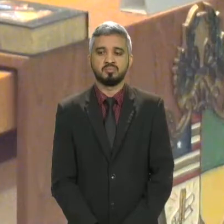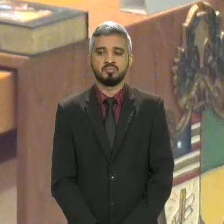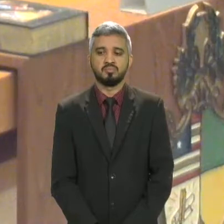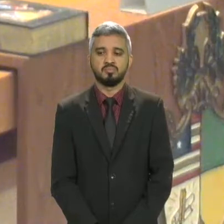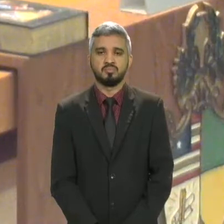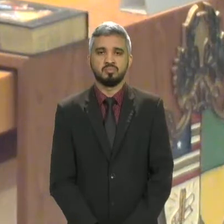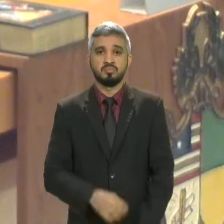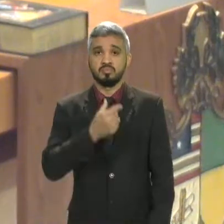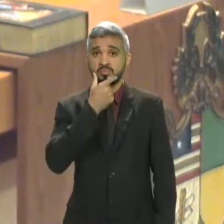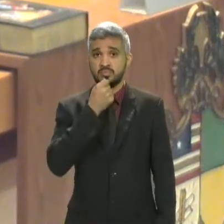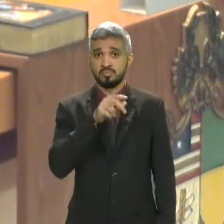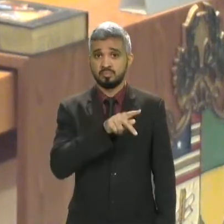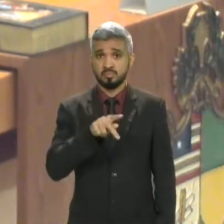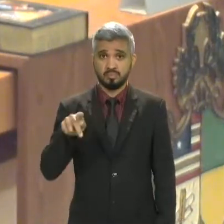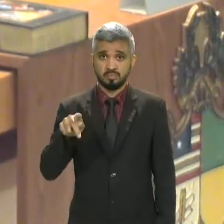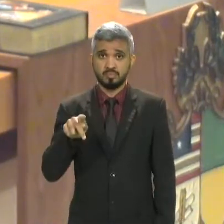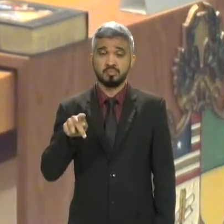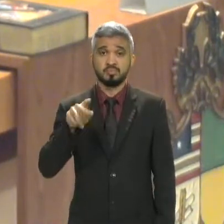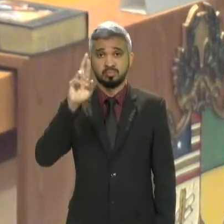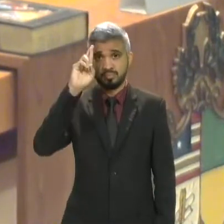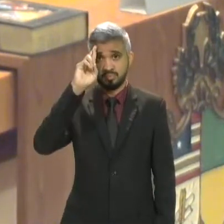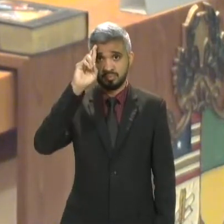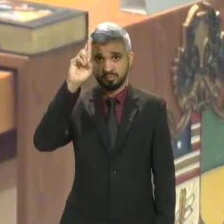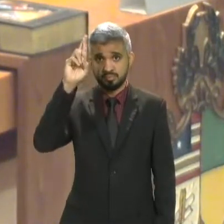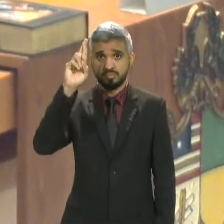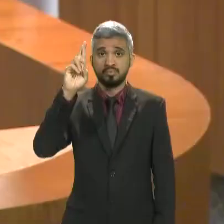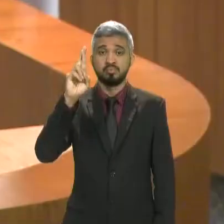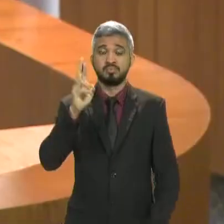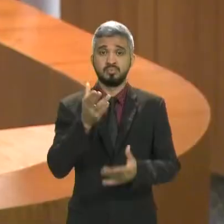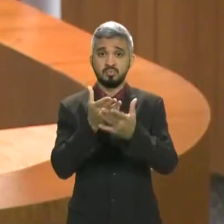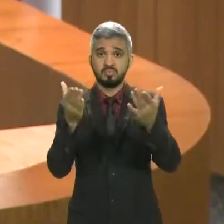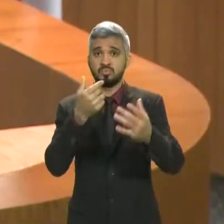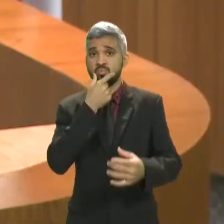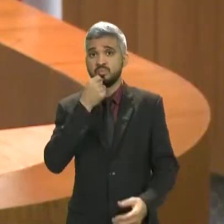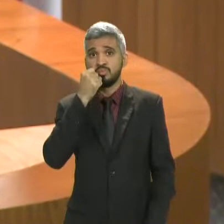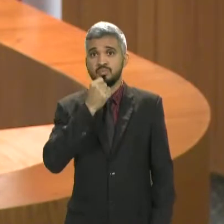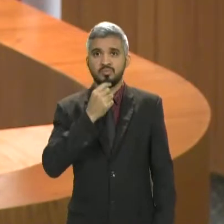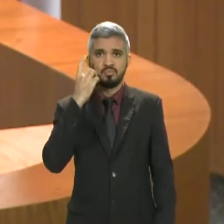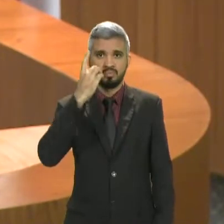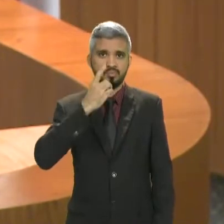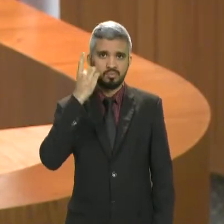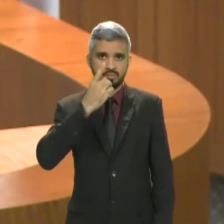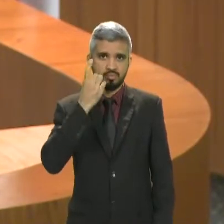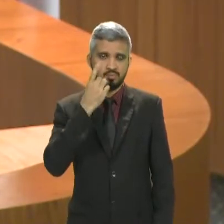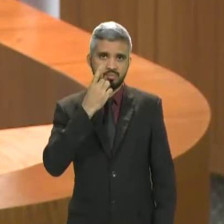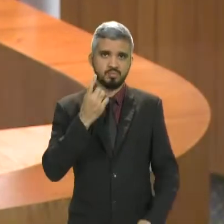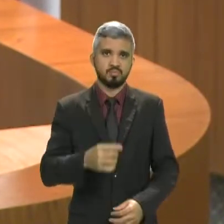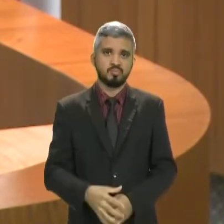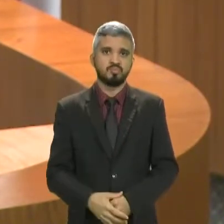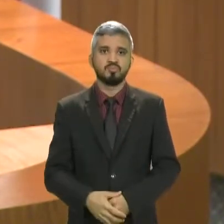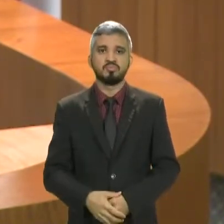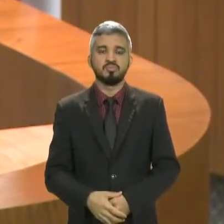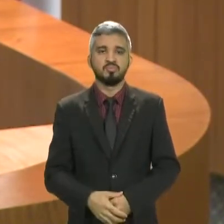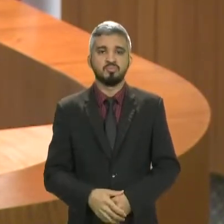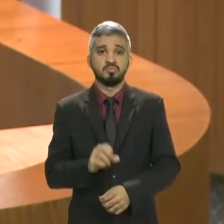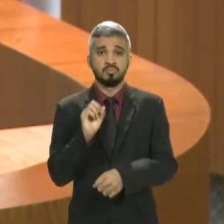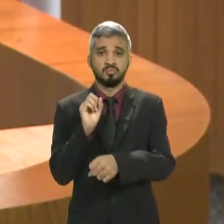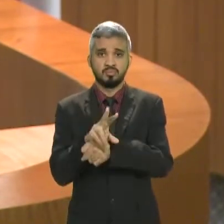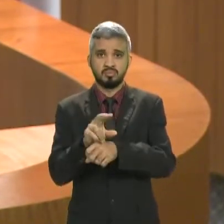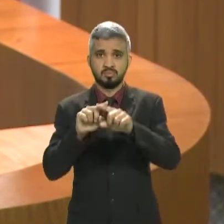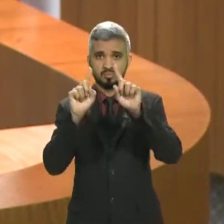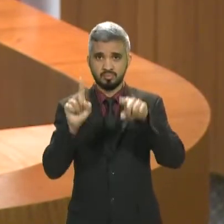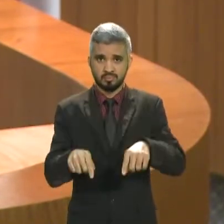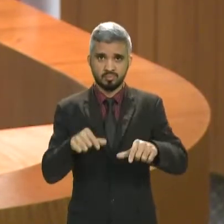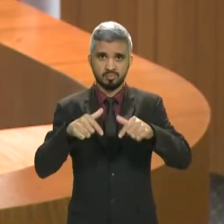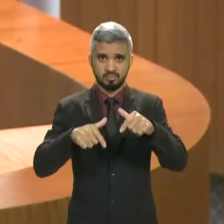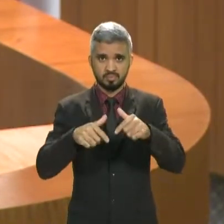Senhor presidente, senhoras e senhores deputados, membros da galeria, internautas, telespectadores da TV Assembleia, funcionários desse poder. Senhor